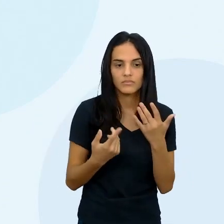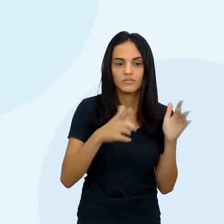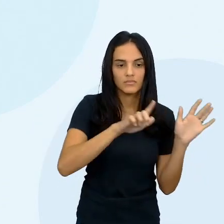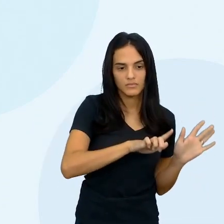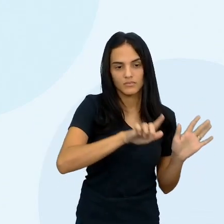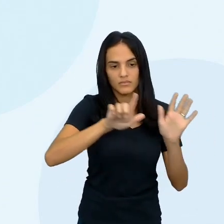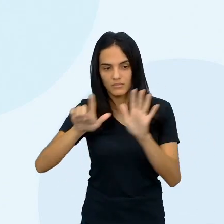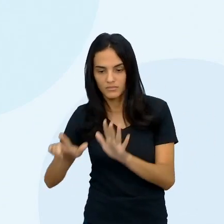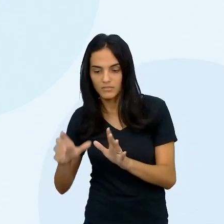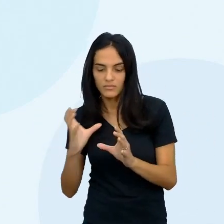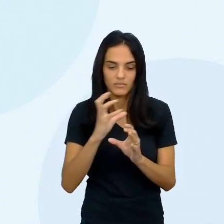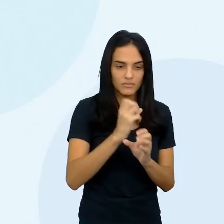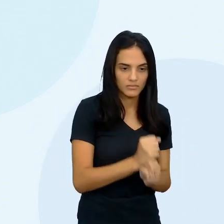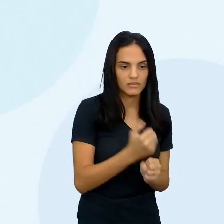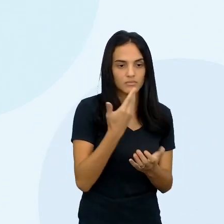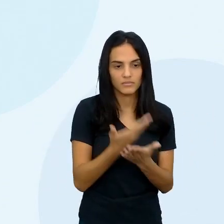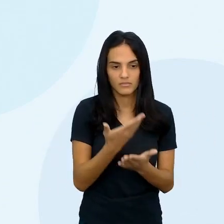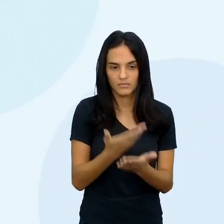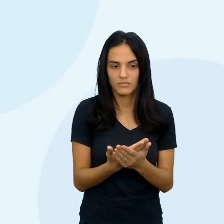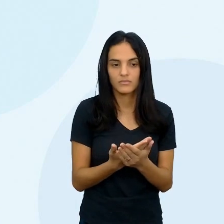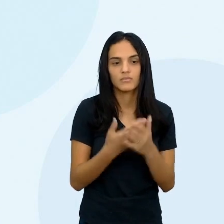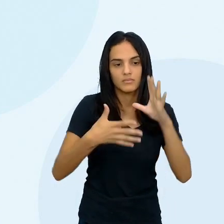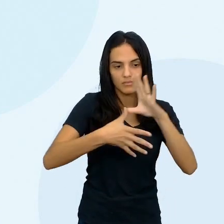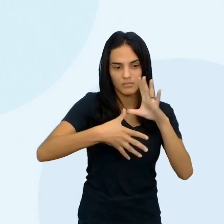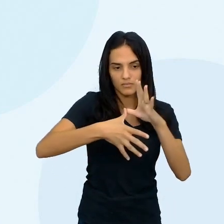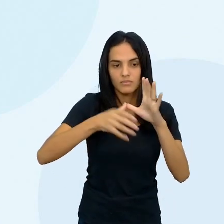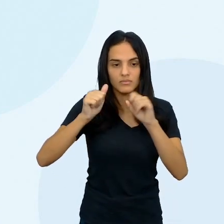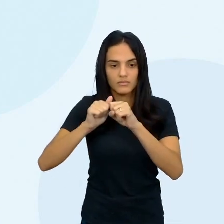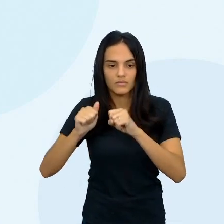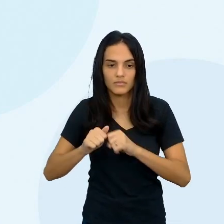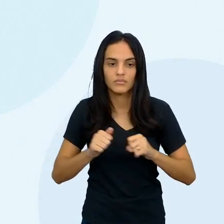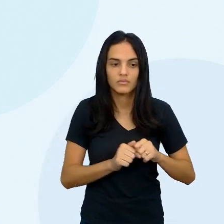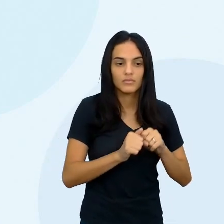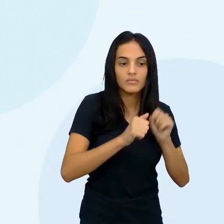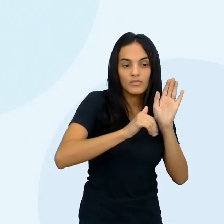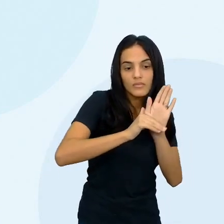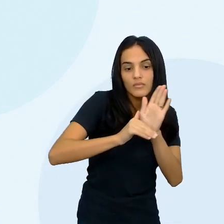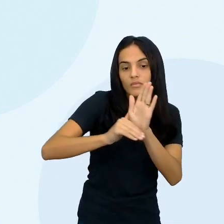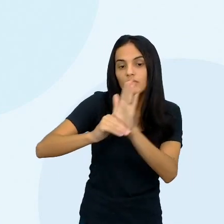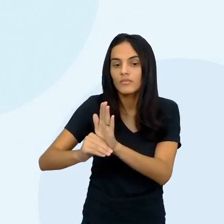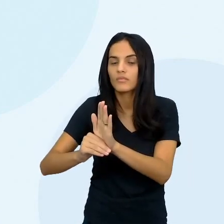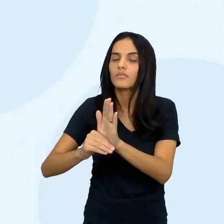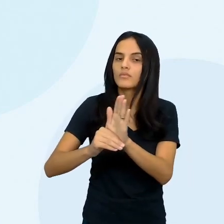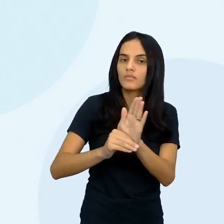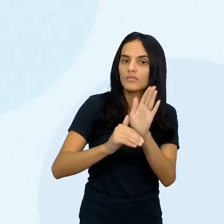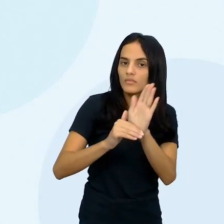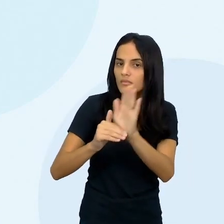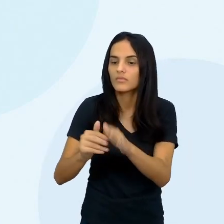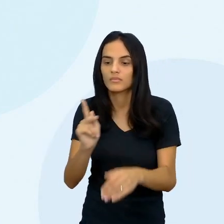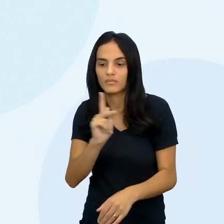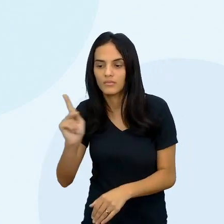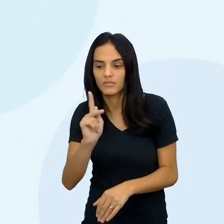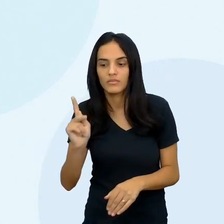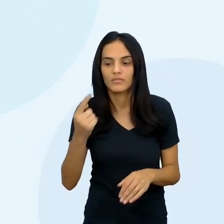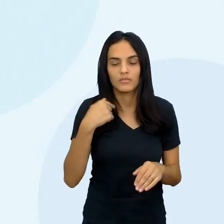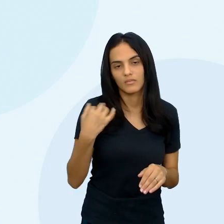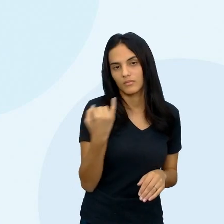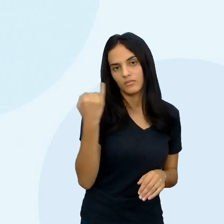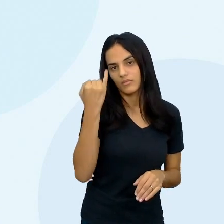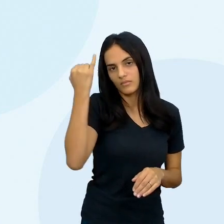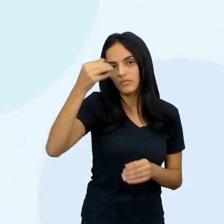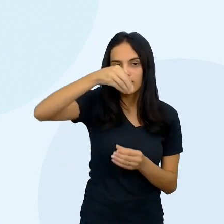semana, a quantidade de aulas. O mapa faz um caminho para nortear o trabalho do professor. E isso é